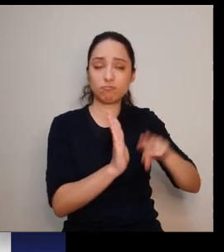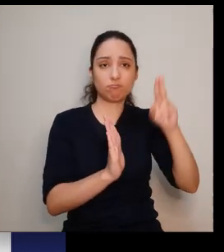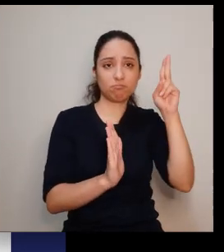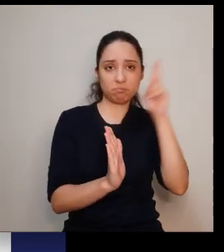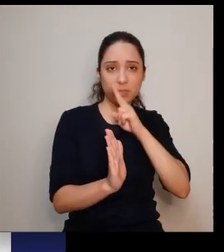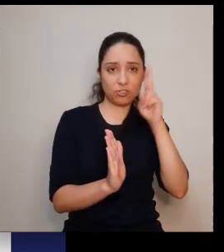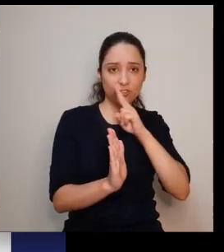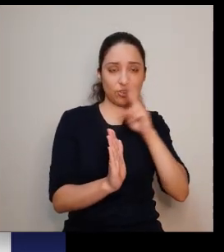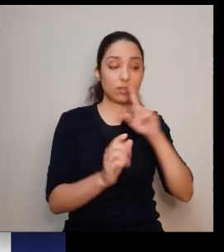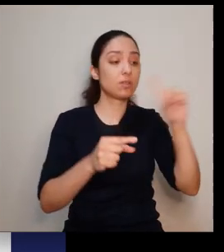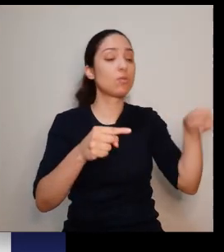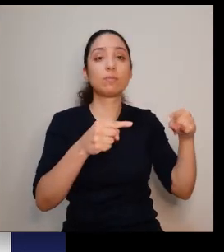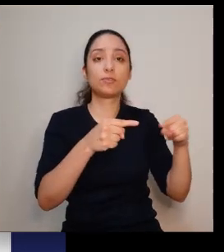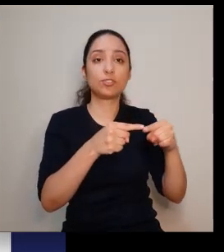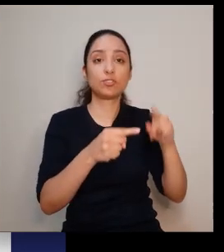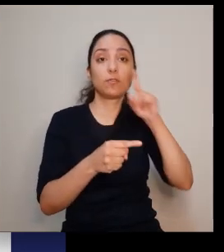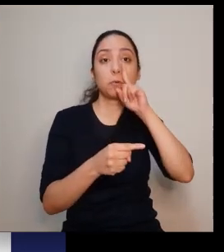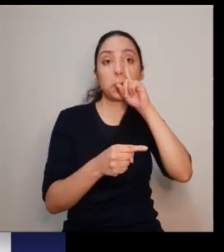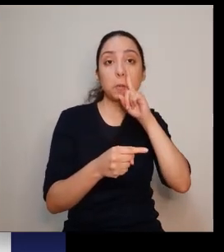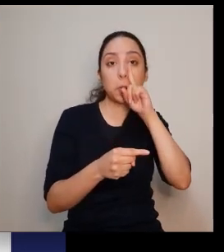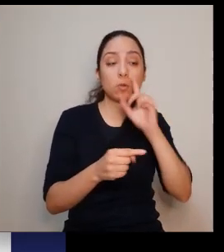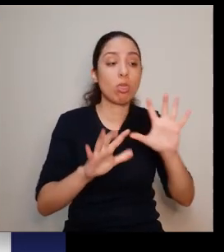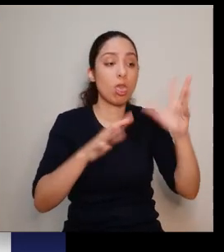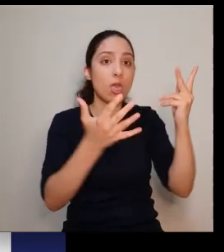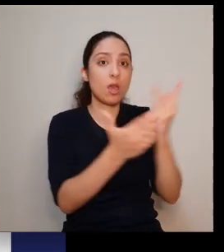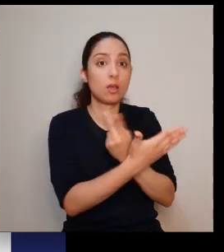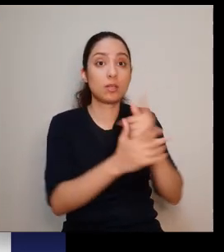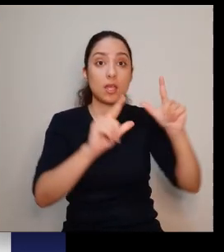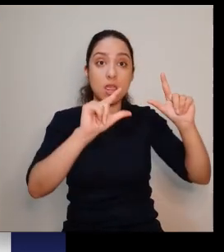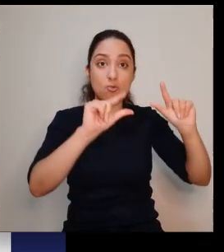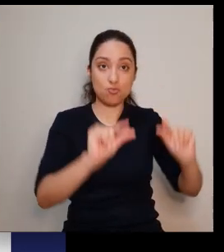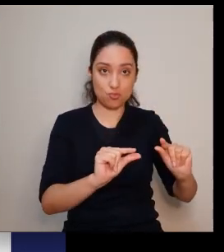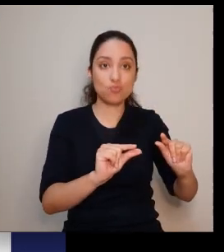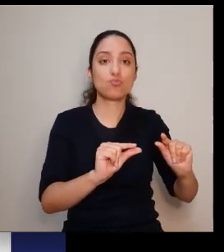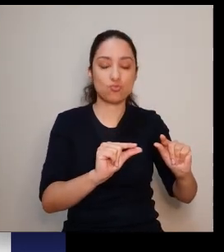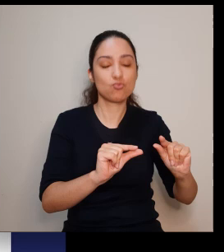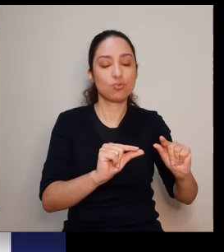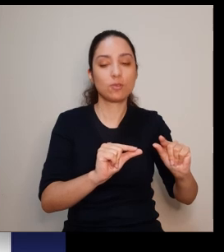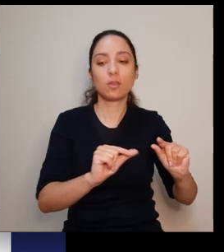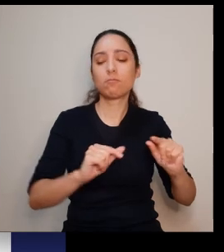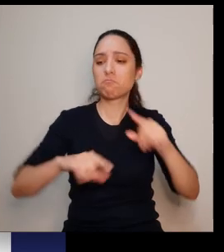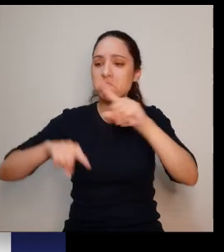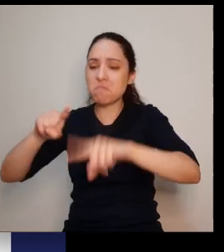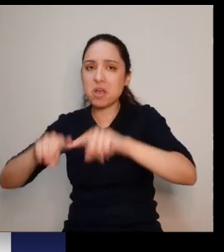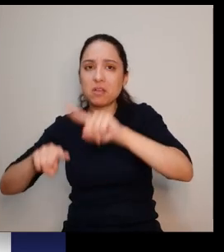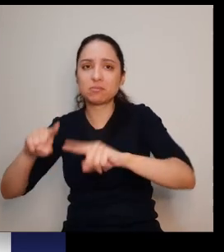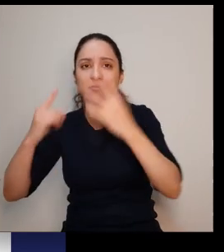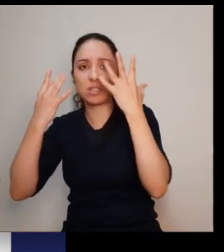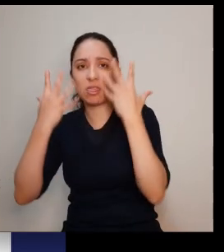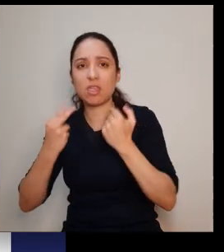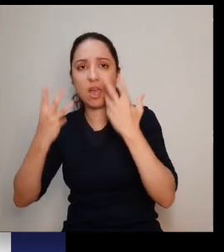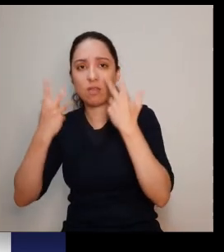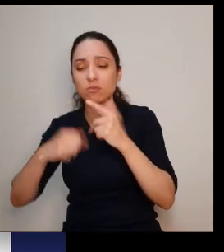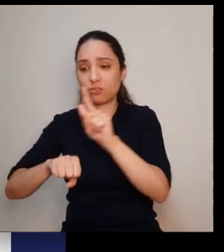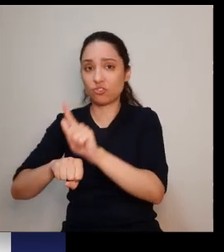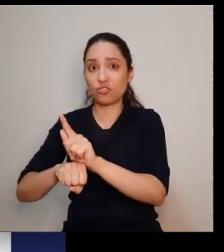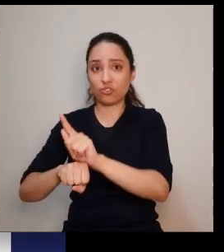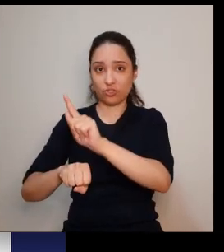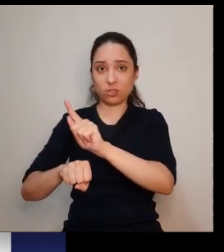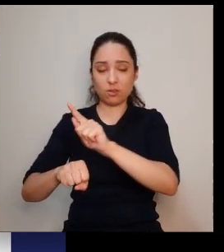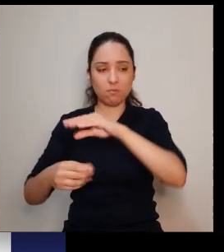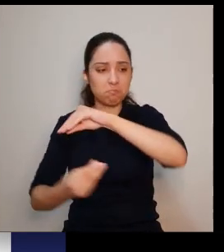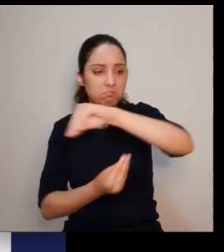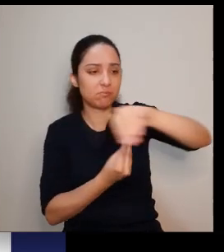com métodos de redução de risco de desastre, como sistemas de alerta e planos de emergência, por exemplo. Essa combinação